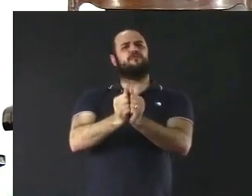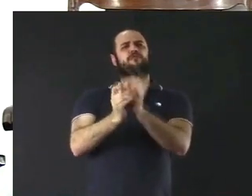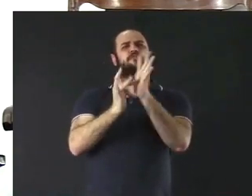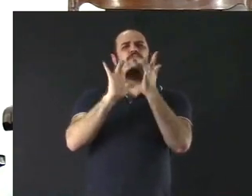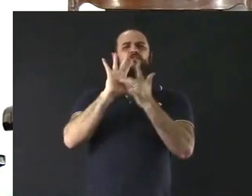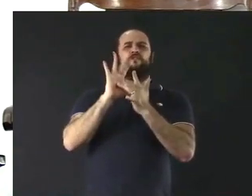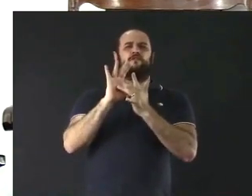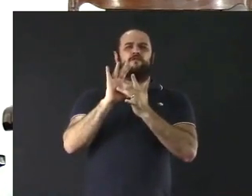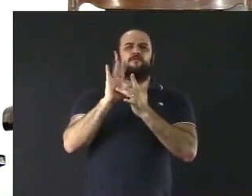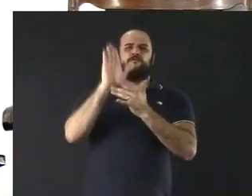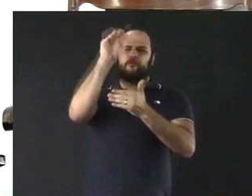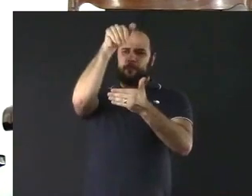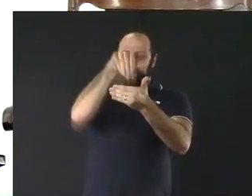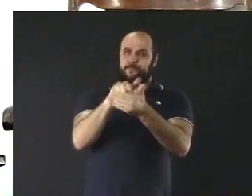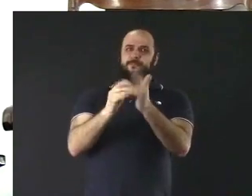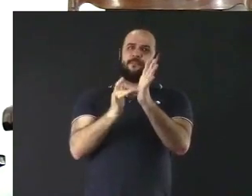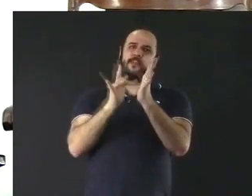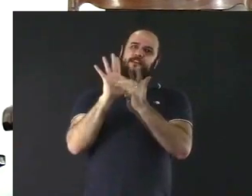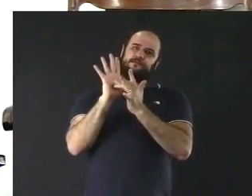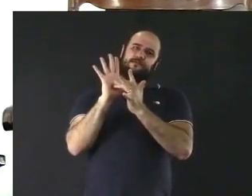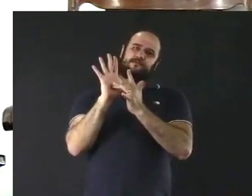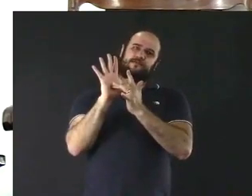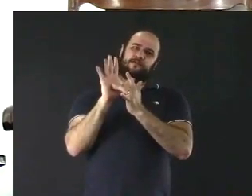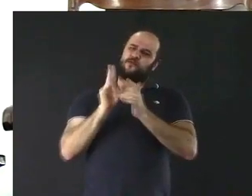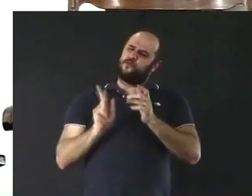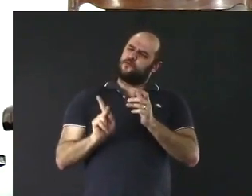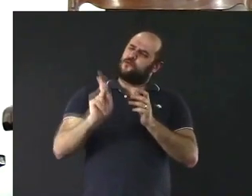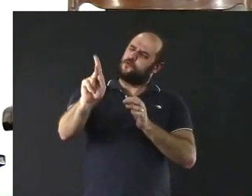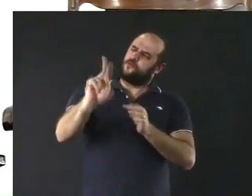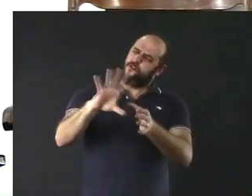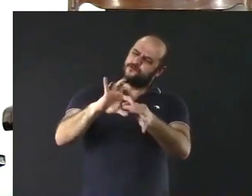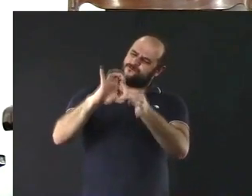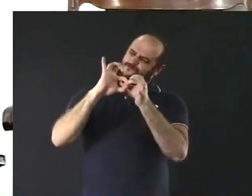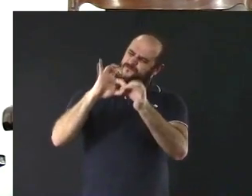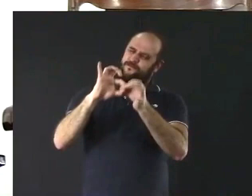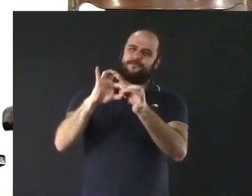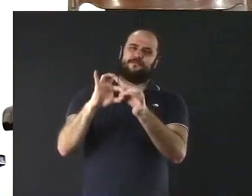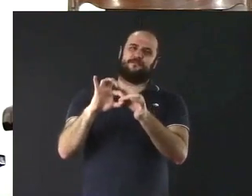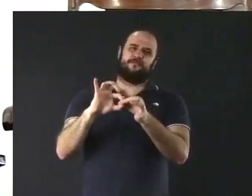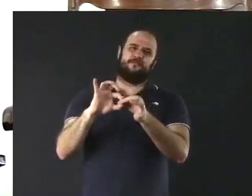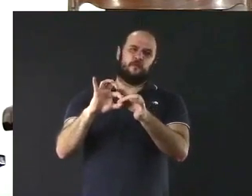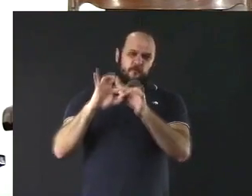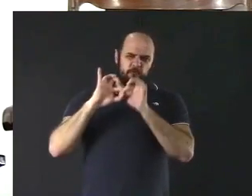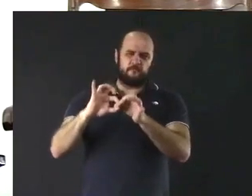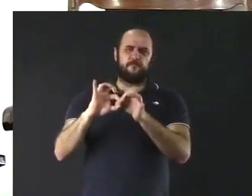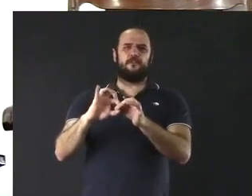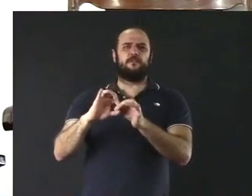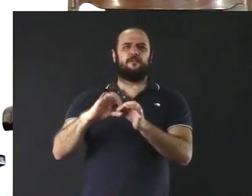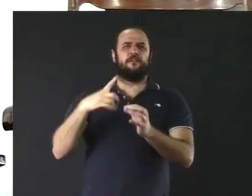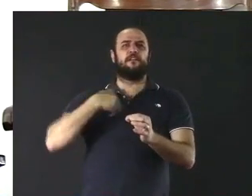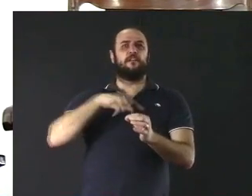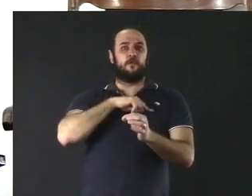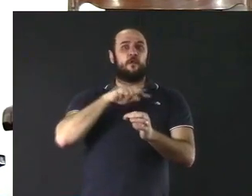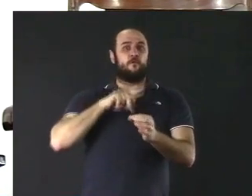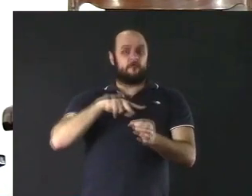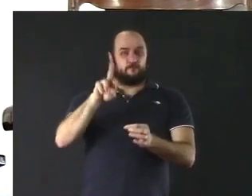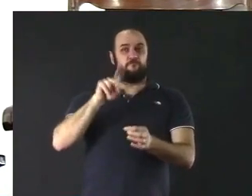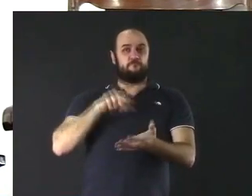estar enxertados na videira e permanecer ali na videira. E como nós